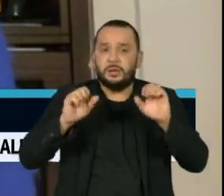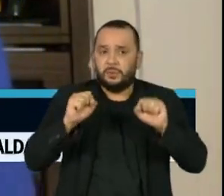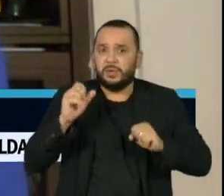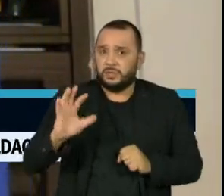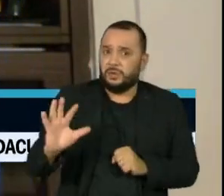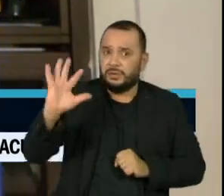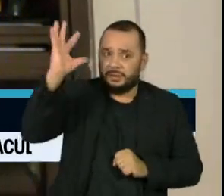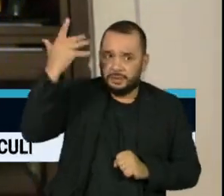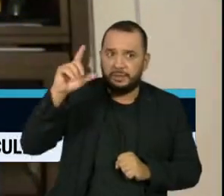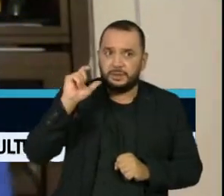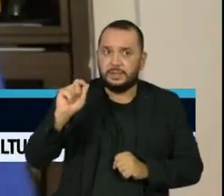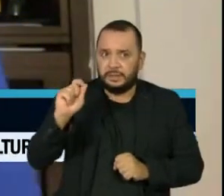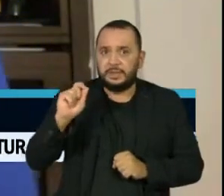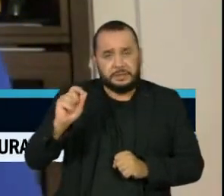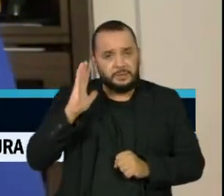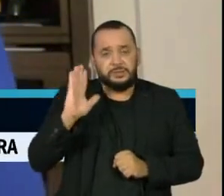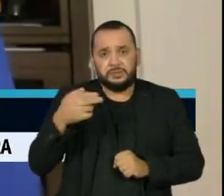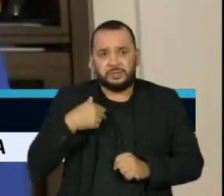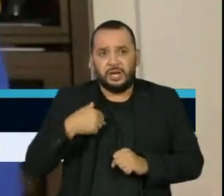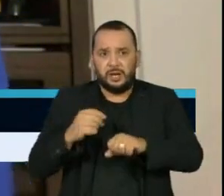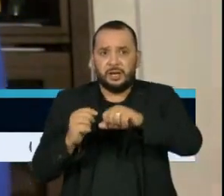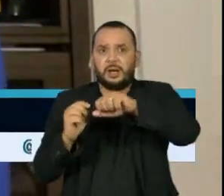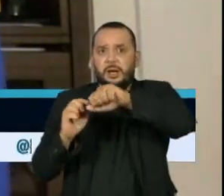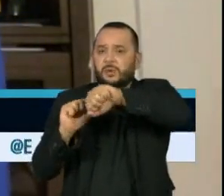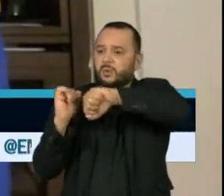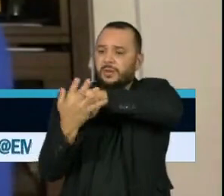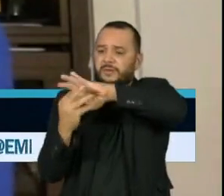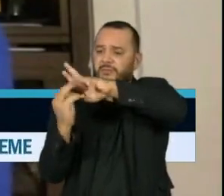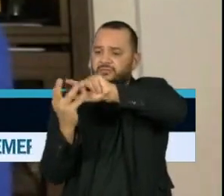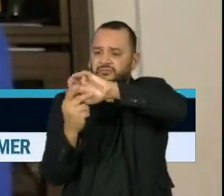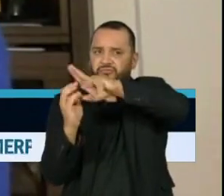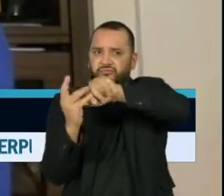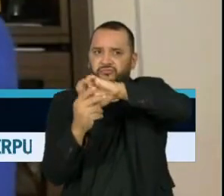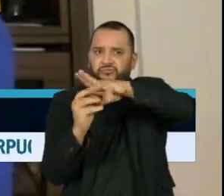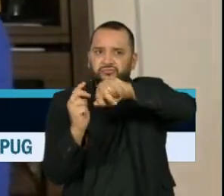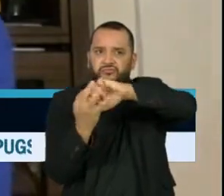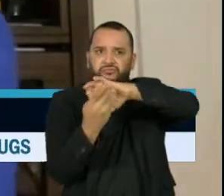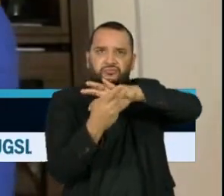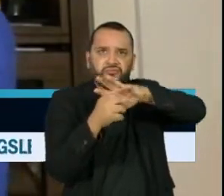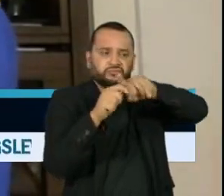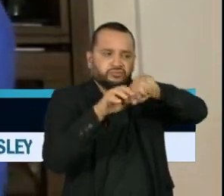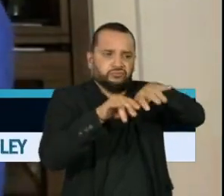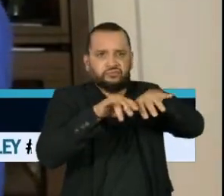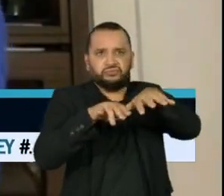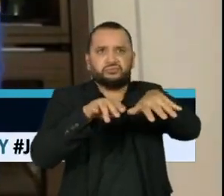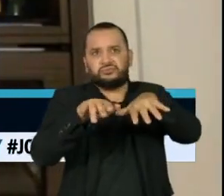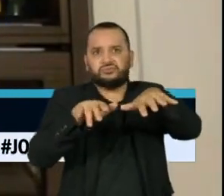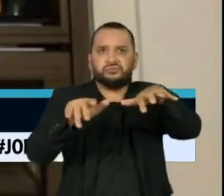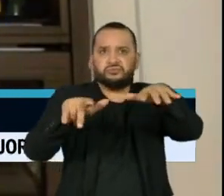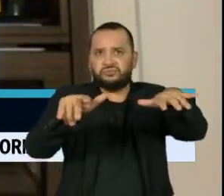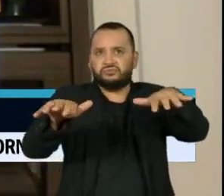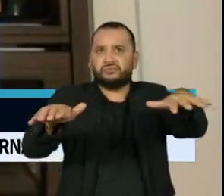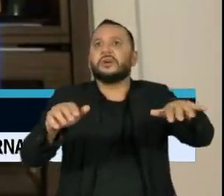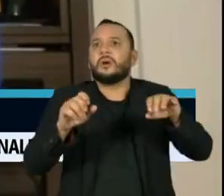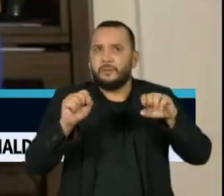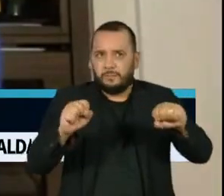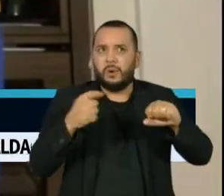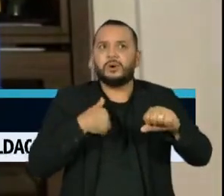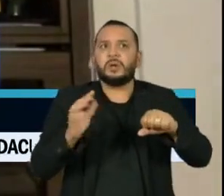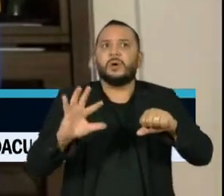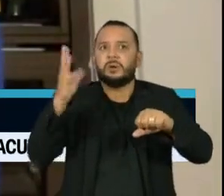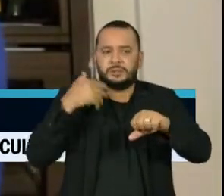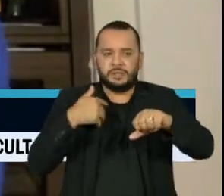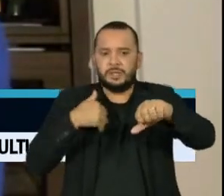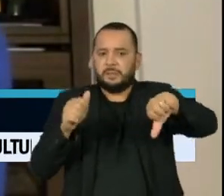que, ao se multiplicar loucamente, essa variante sofra mutações e que alguma dessas mutações possa